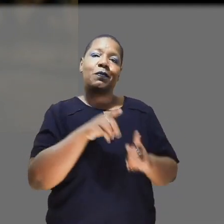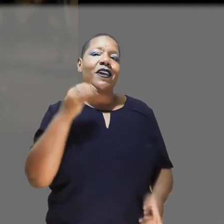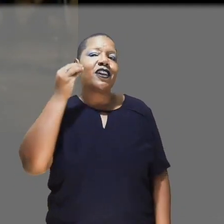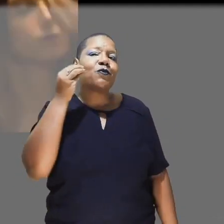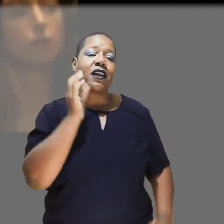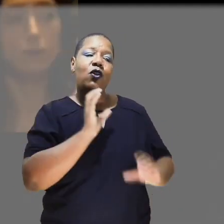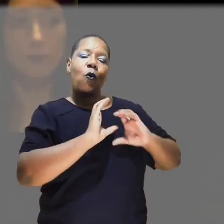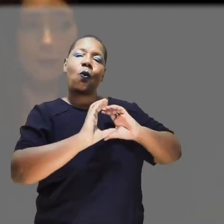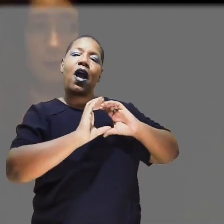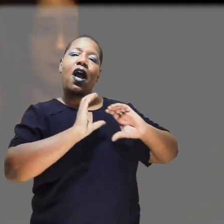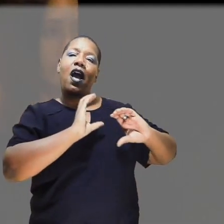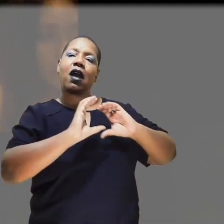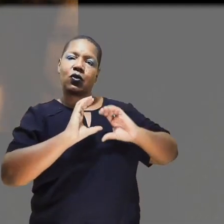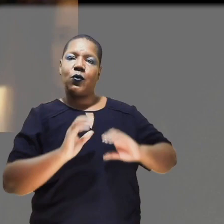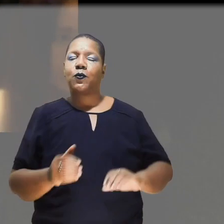canto.